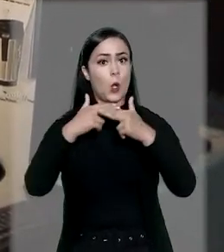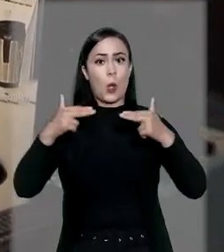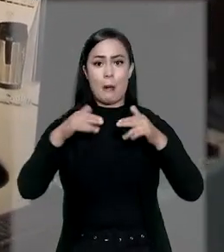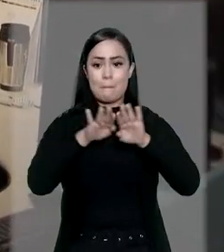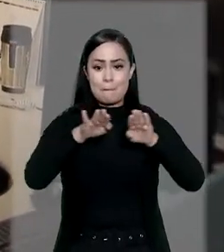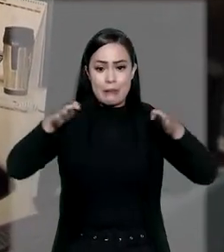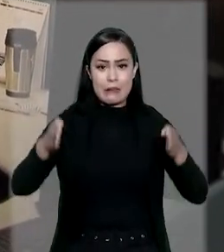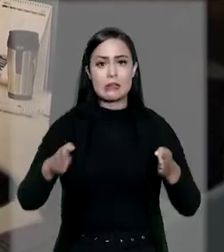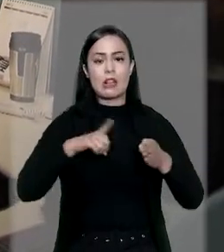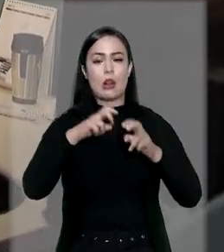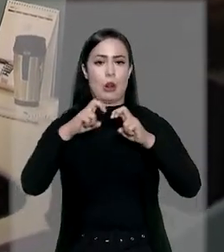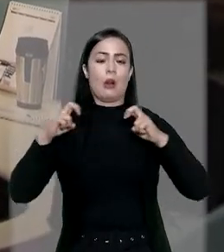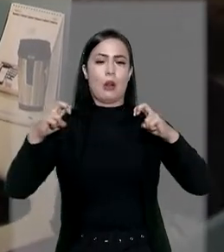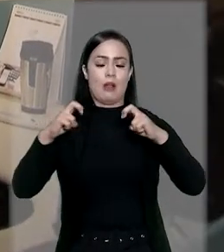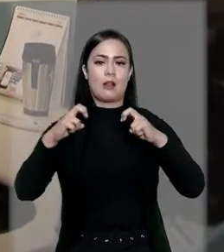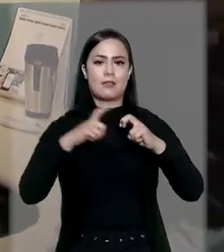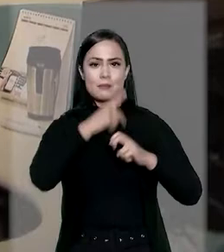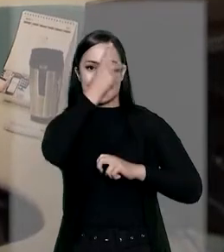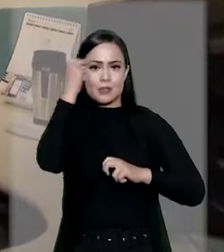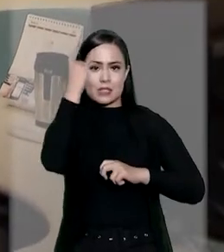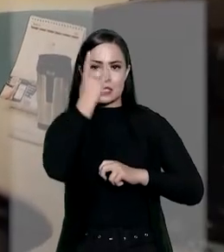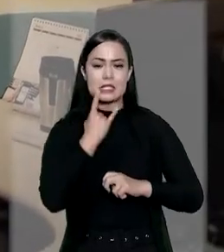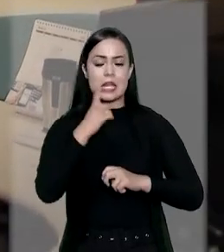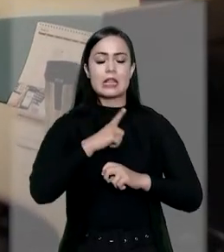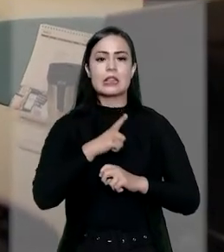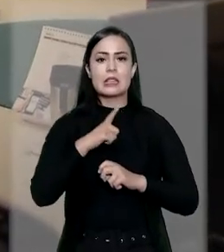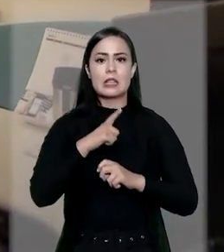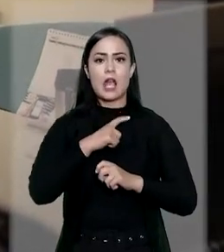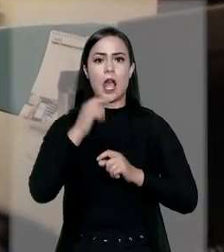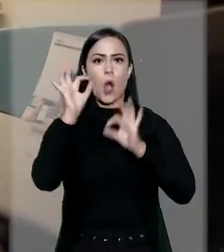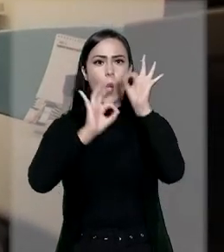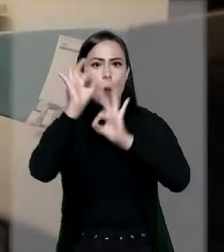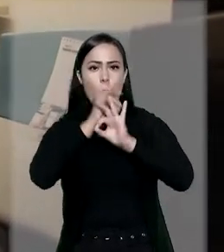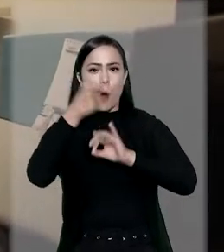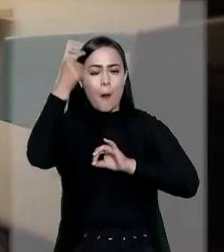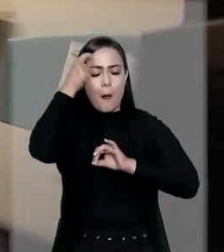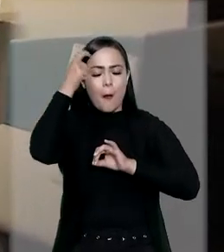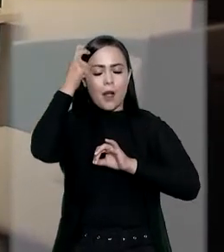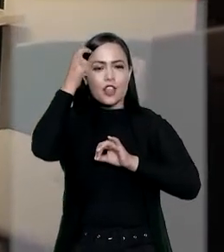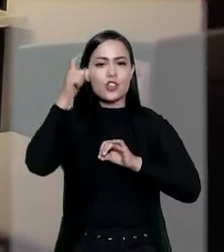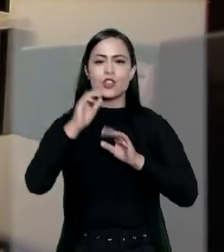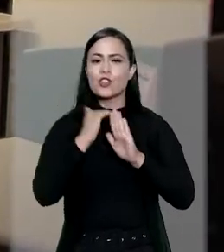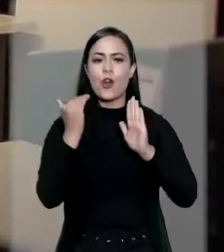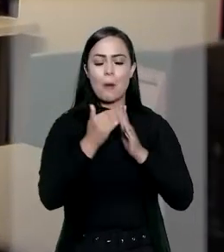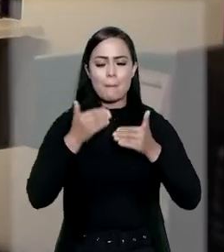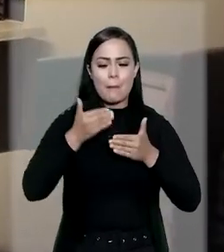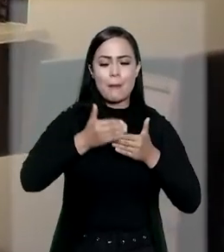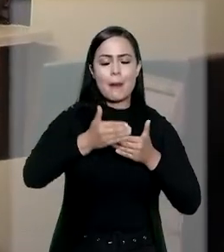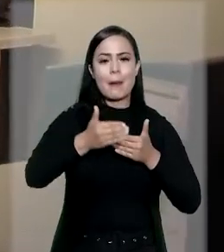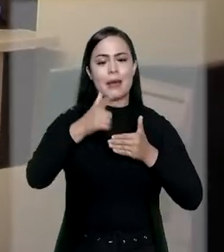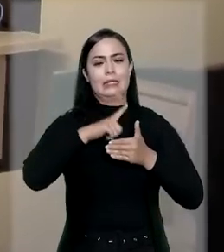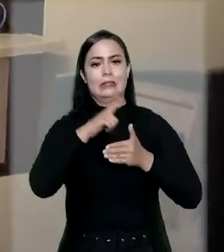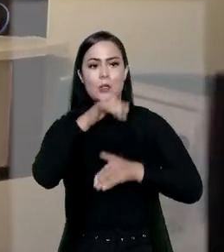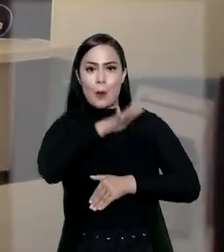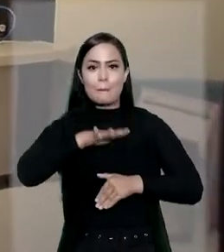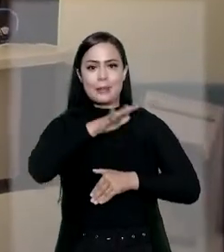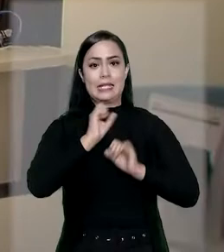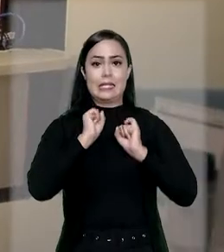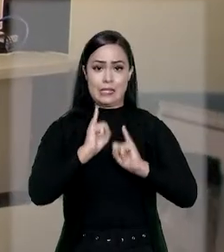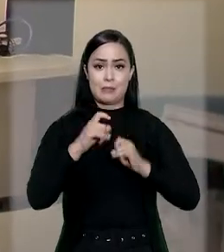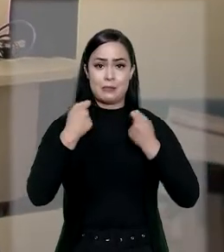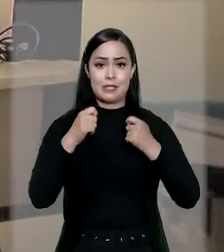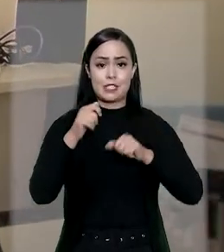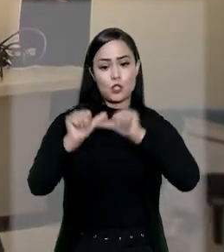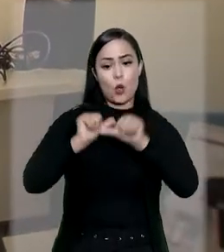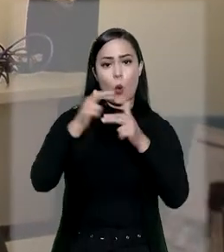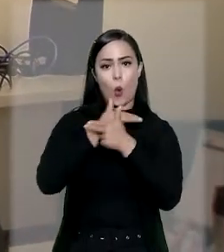mobiliário de lugar. Pessoas cegas costumam criar um mapa mental de todos os obstáculos presentes no ambiente. E se por acaso